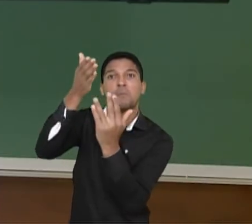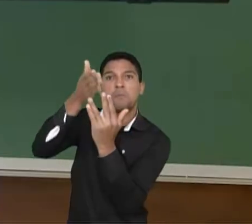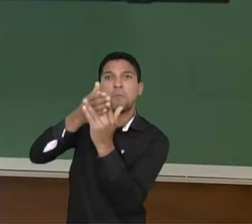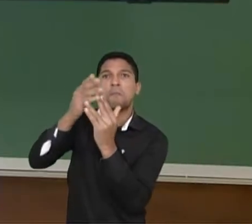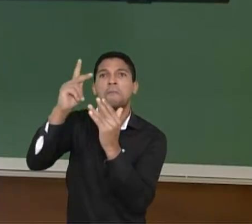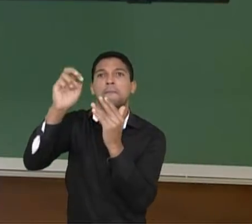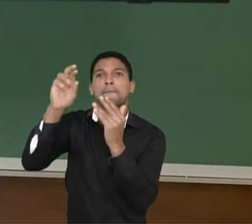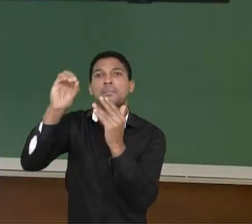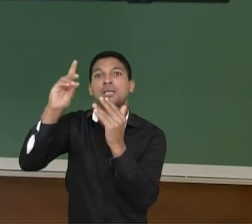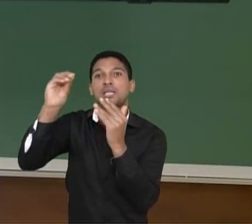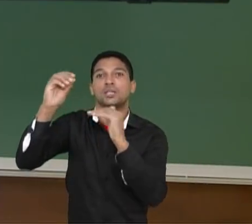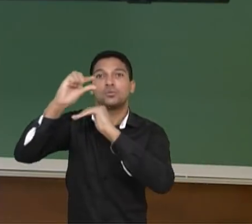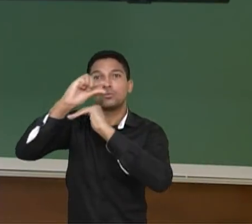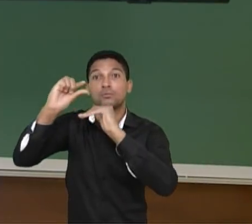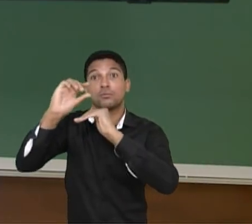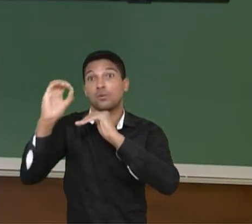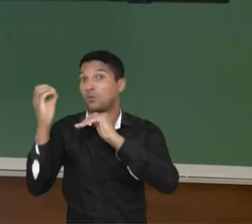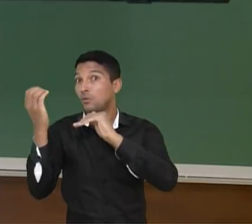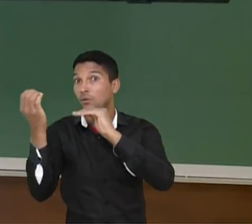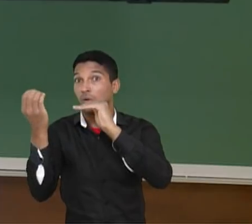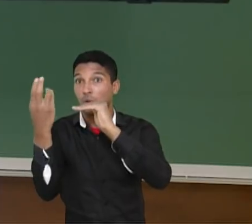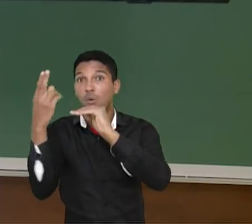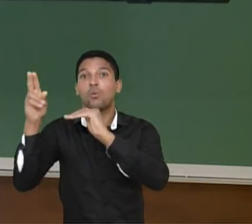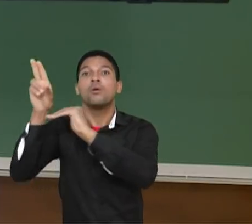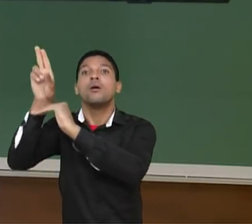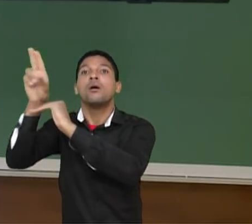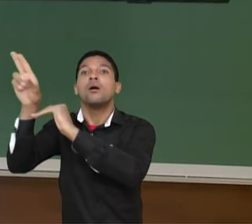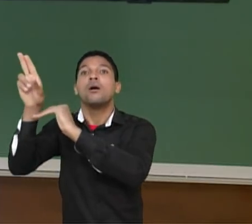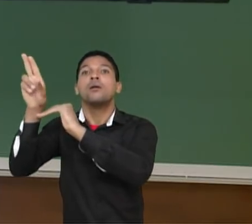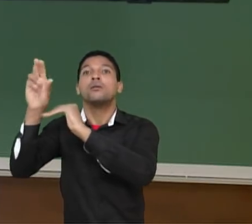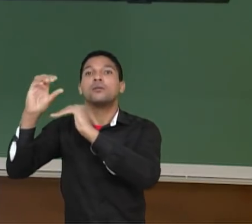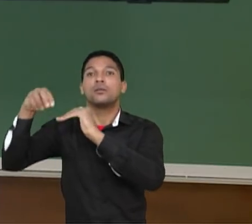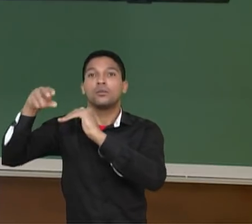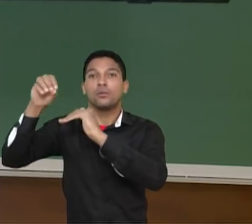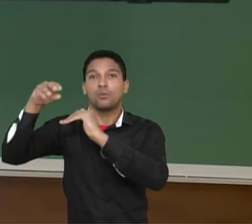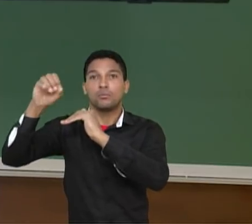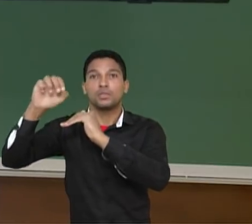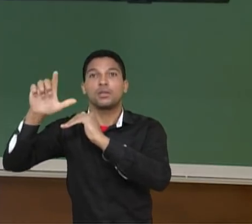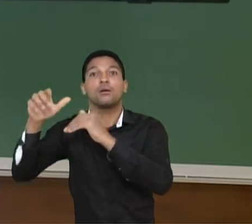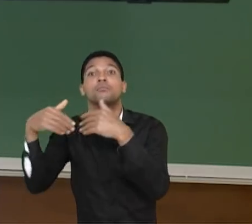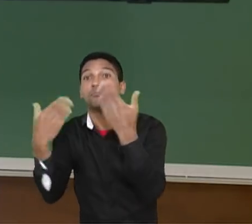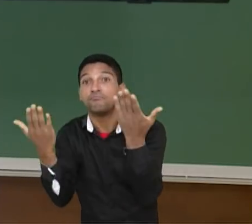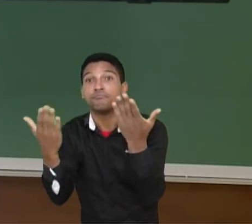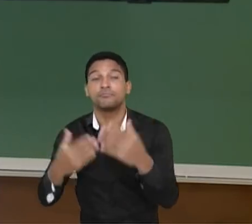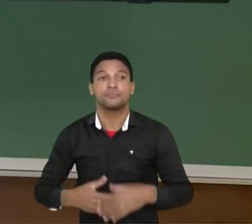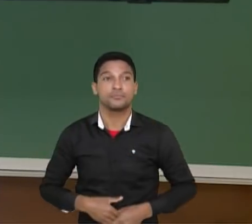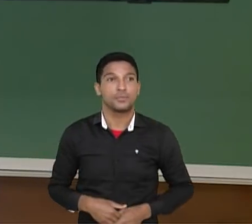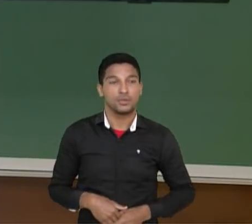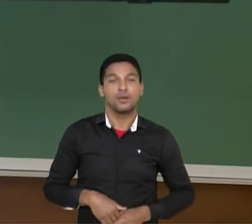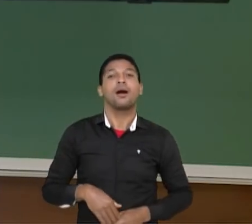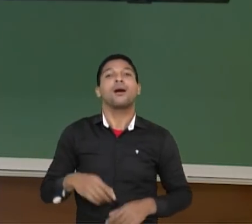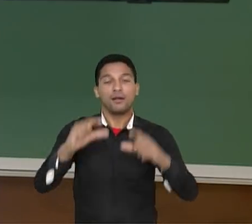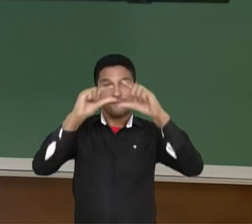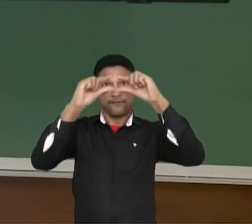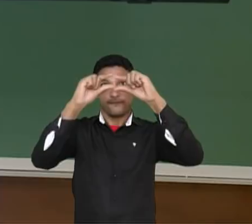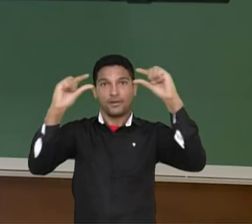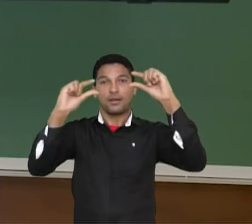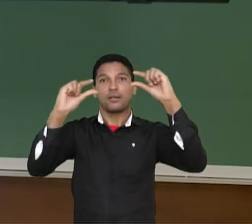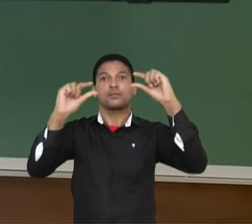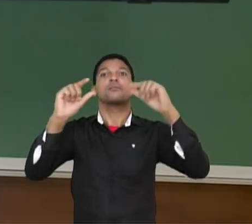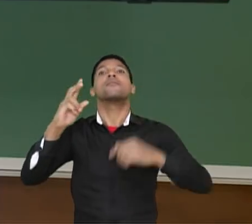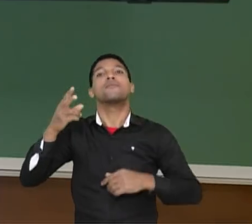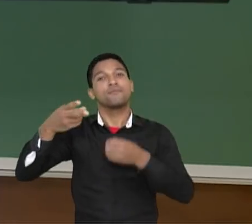presença aqui de um verbo. Então, nós temos uma frase verbal e não uma frase